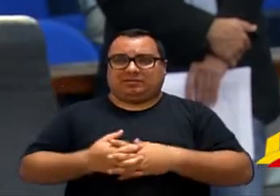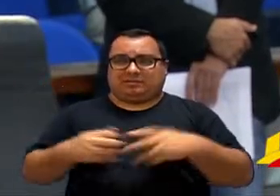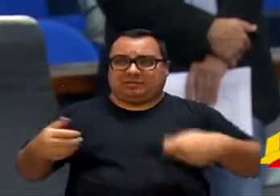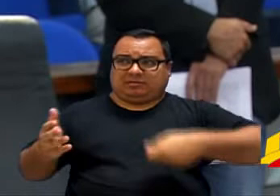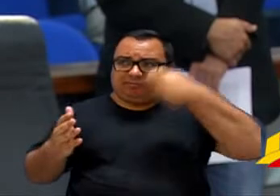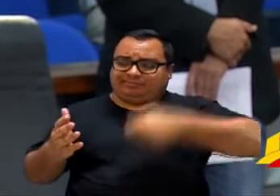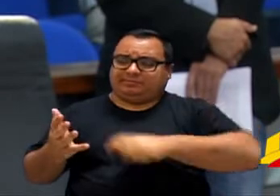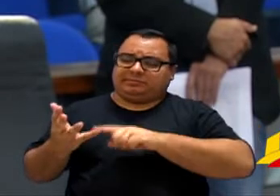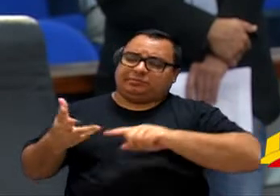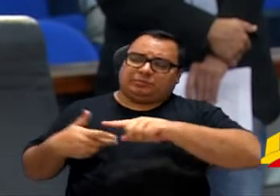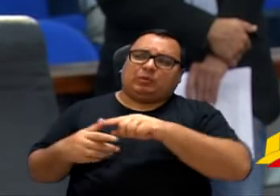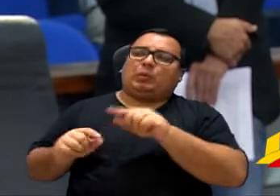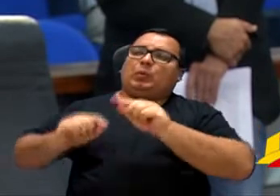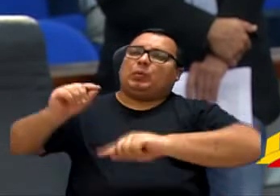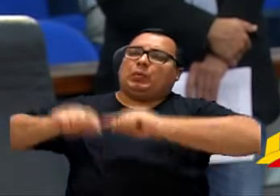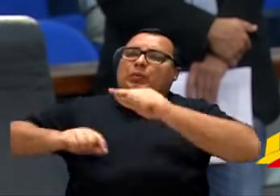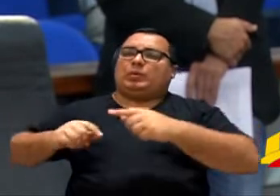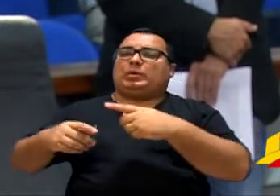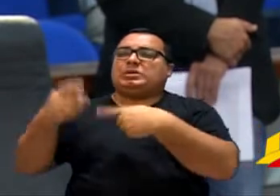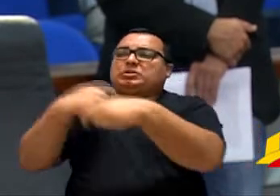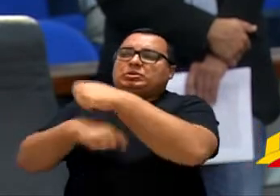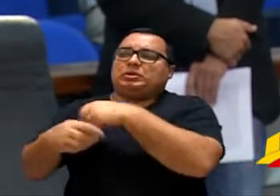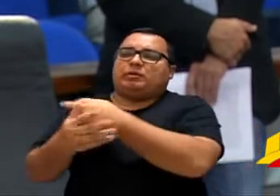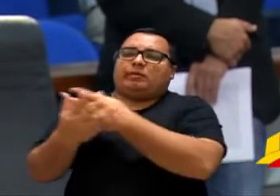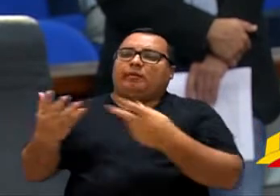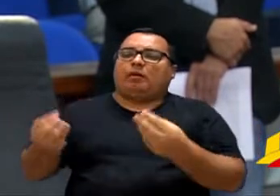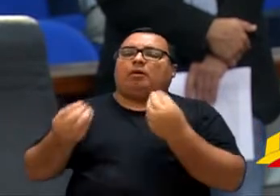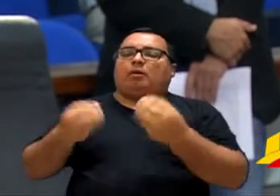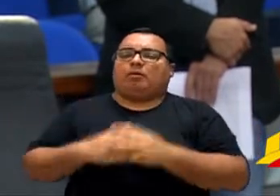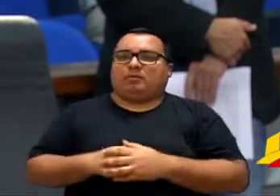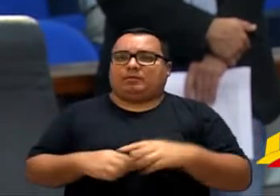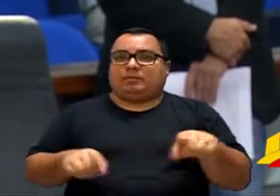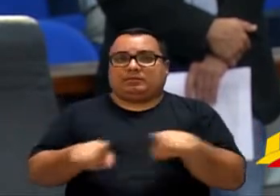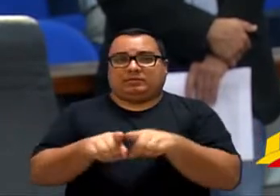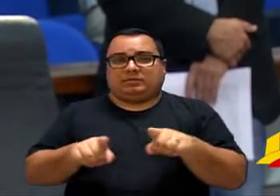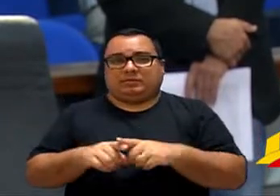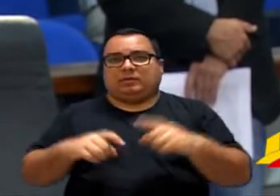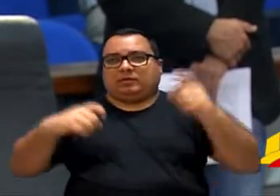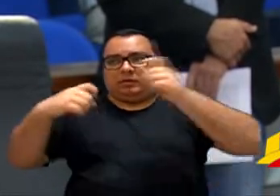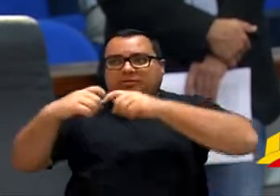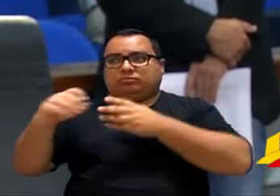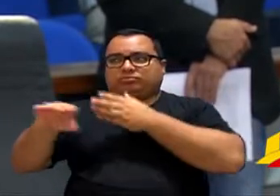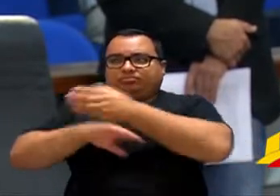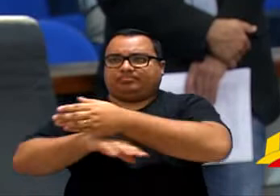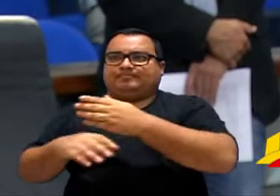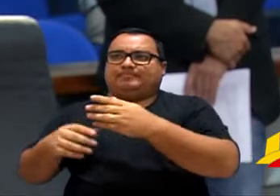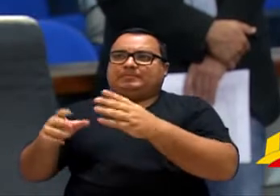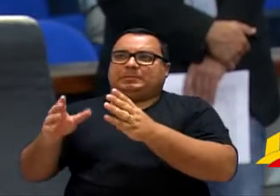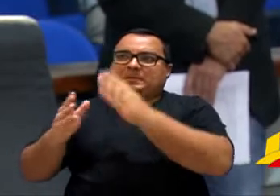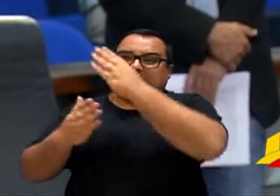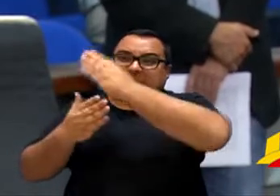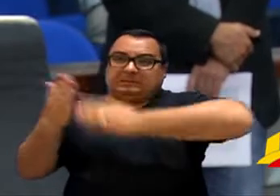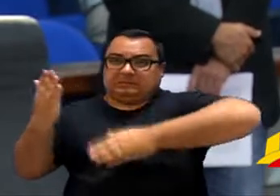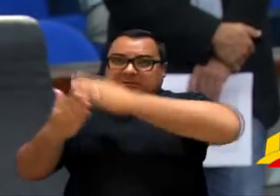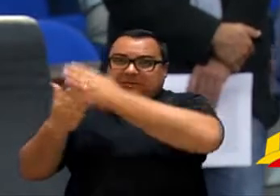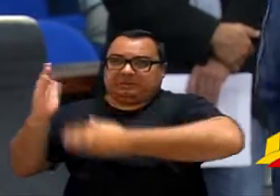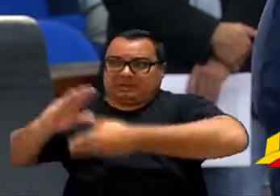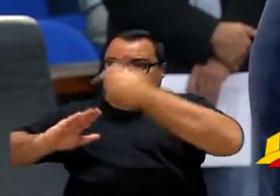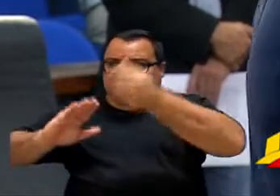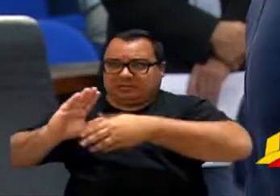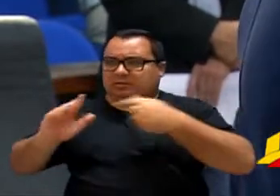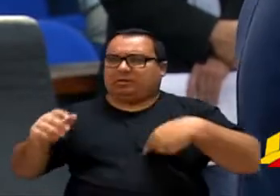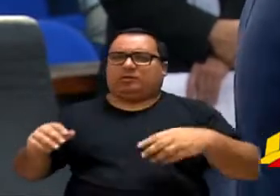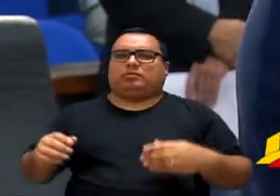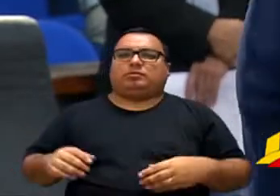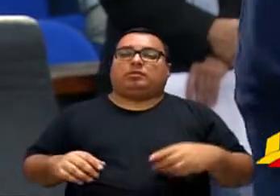cortar consultas número de procedimentos e assim por diante Então seria interessante que